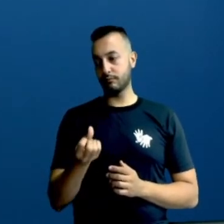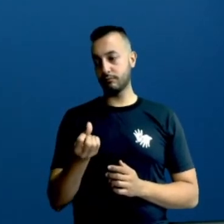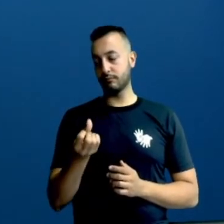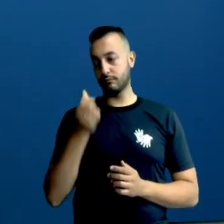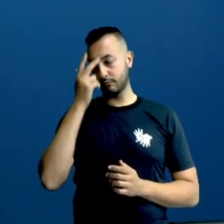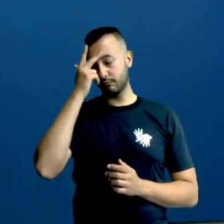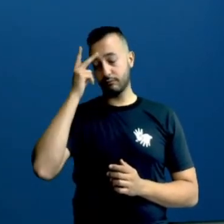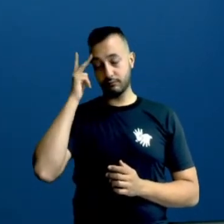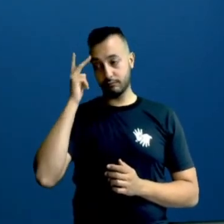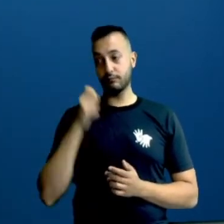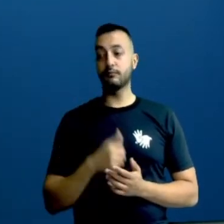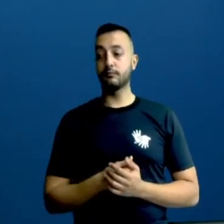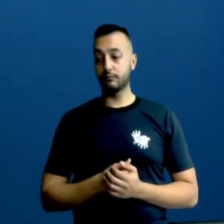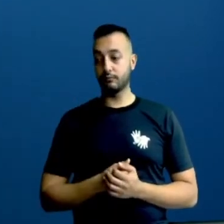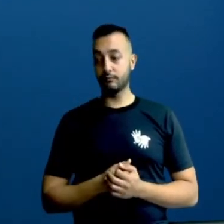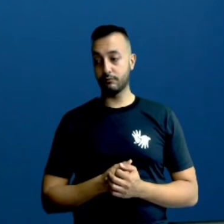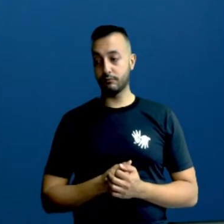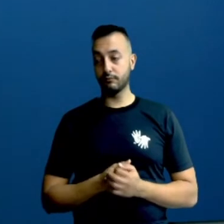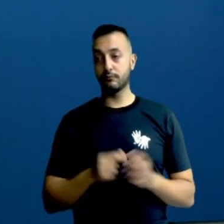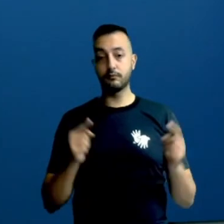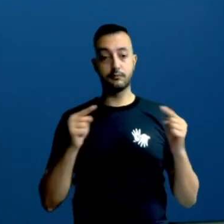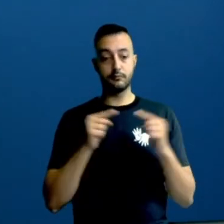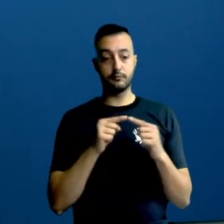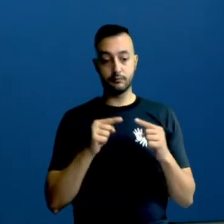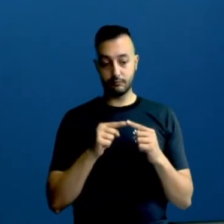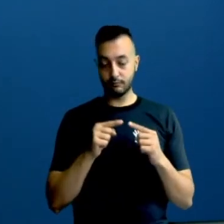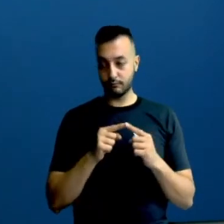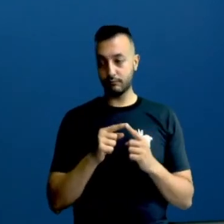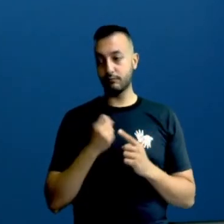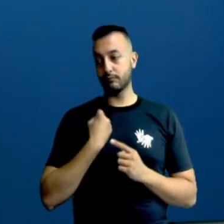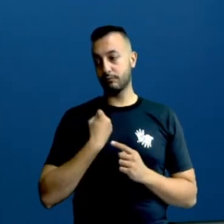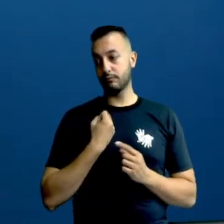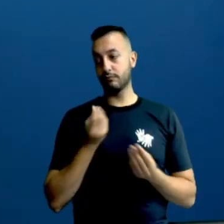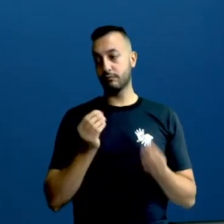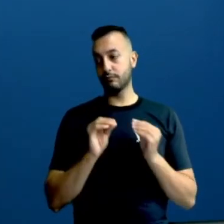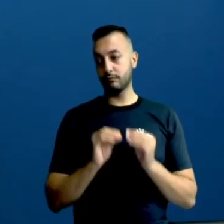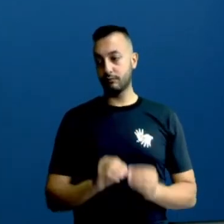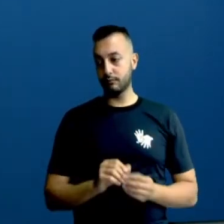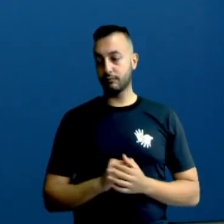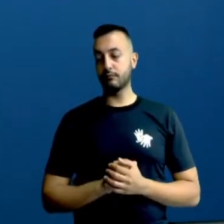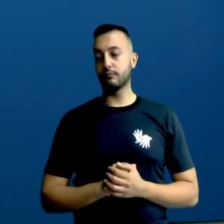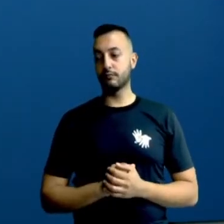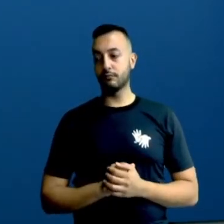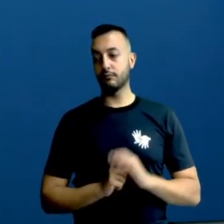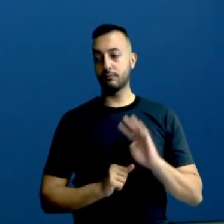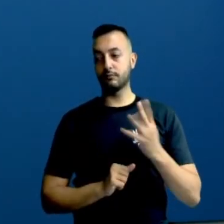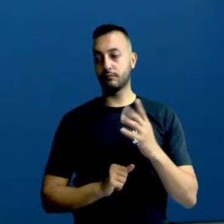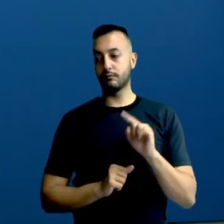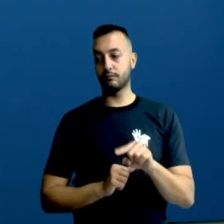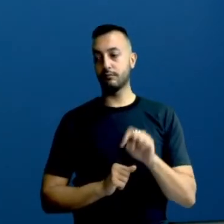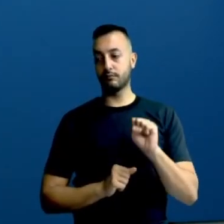4.866 habitantes. Confere com os dados que ele obteve, vamos ver aqui,